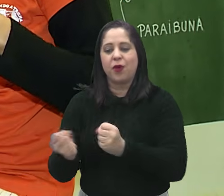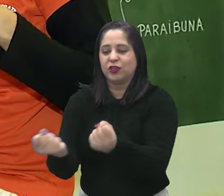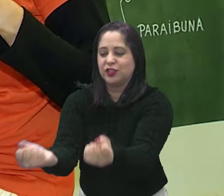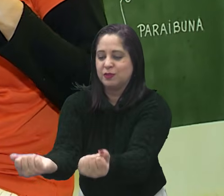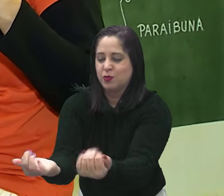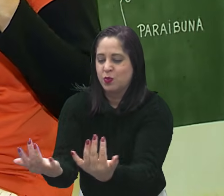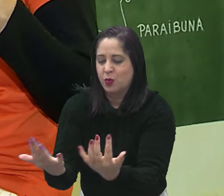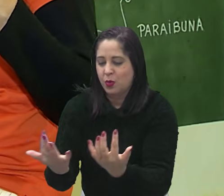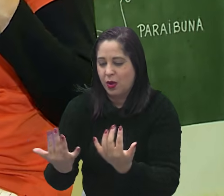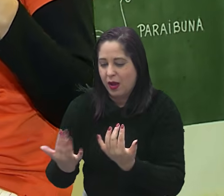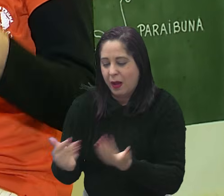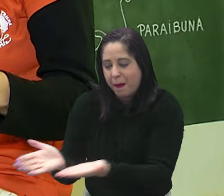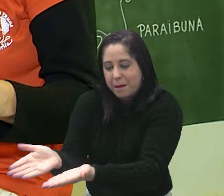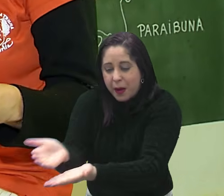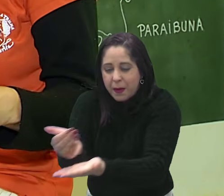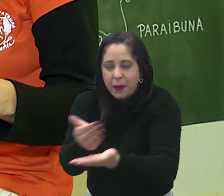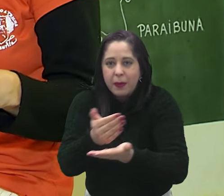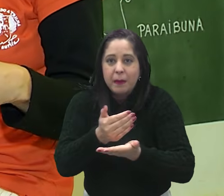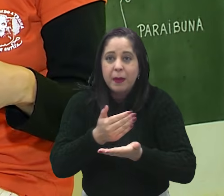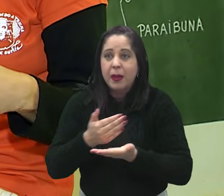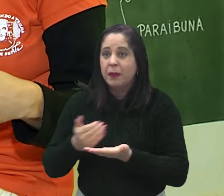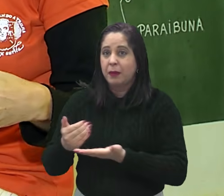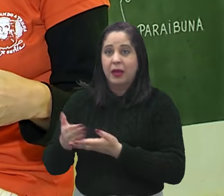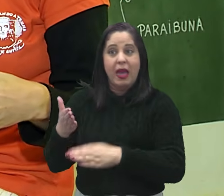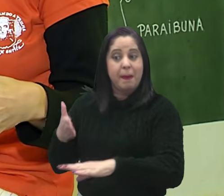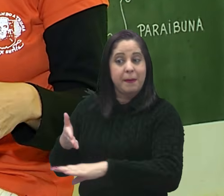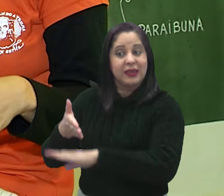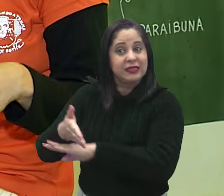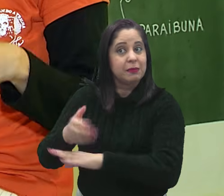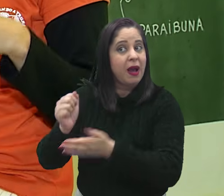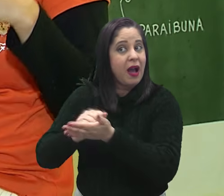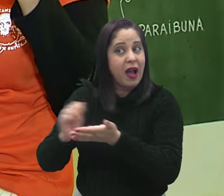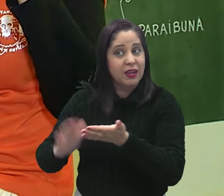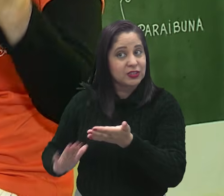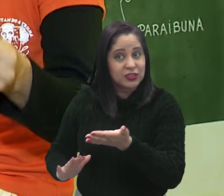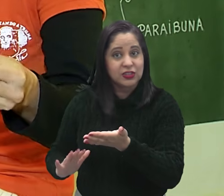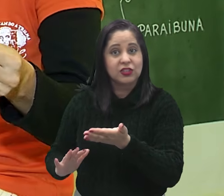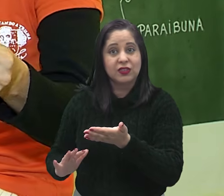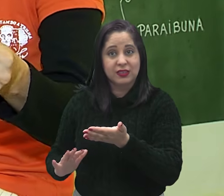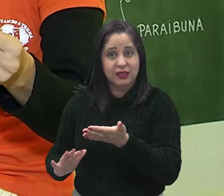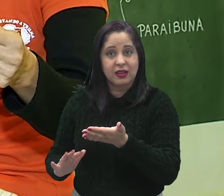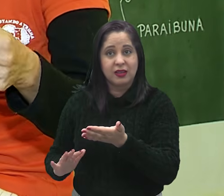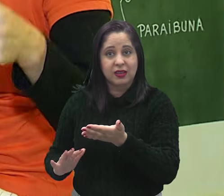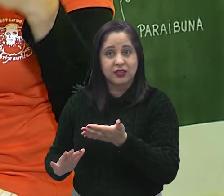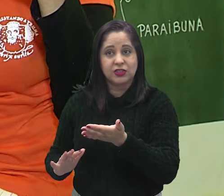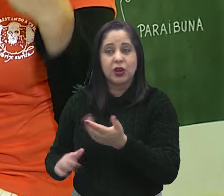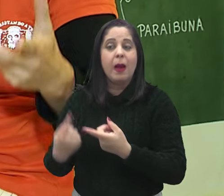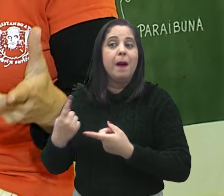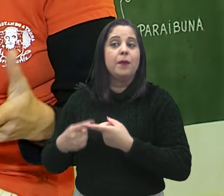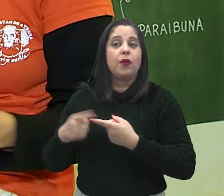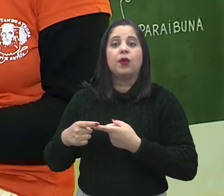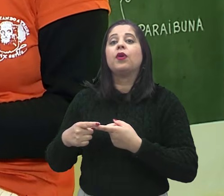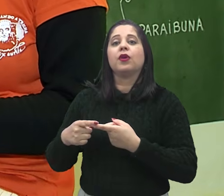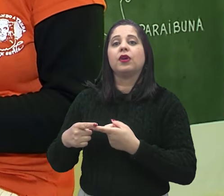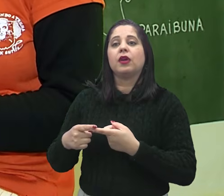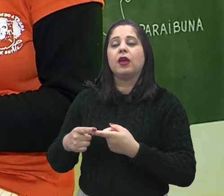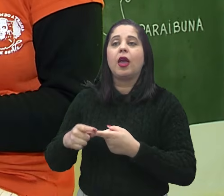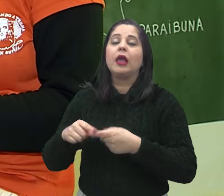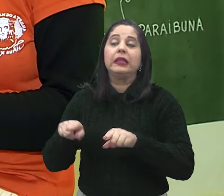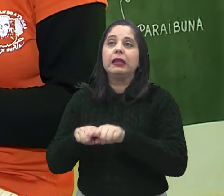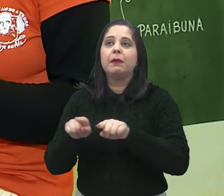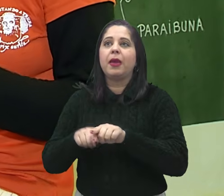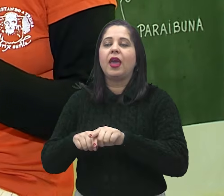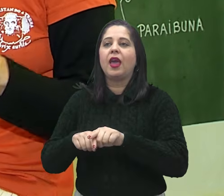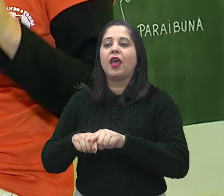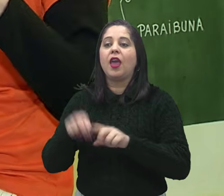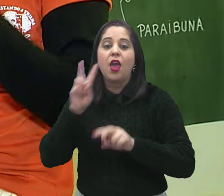você vai lá participar de uma atividade educativa, você vai lá fazer uma saguizada, que é a observação dos